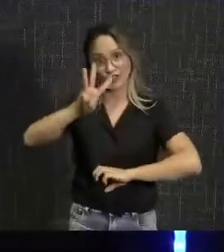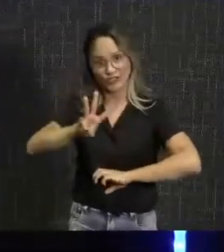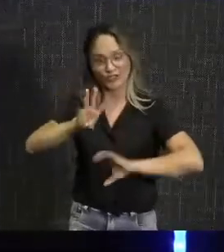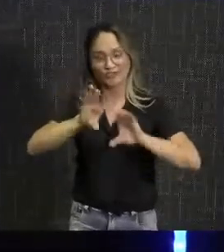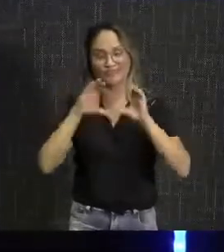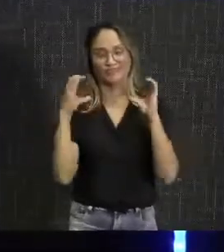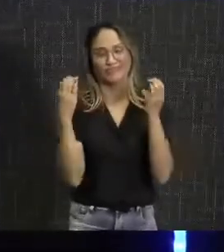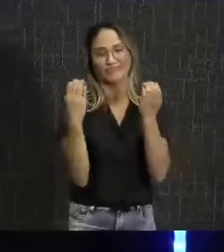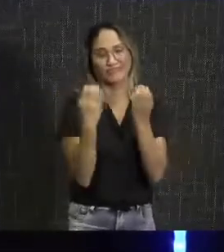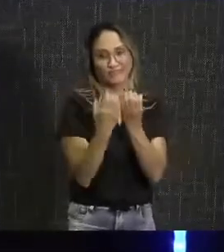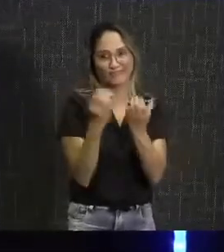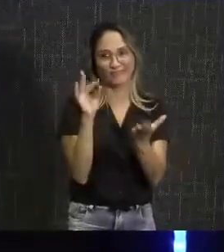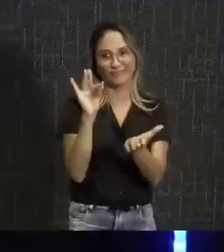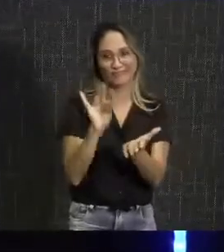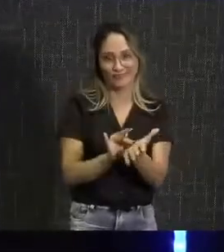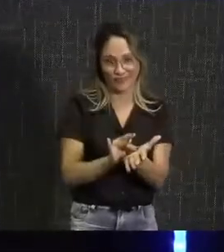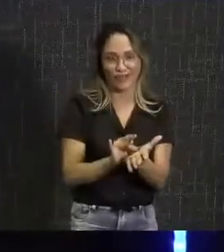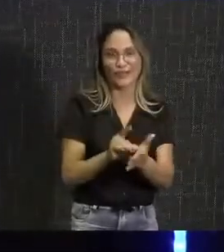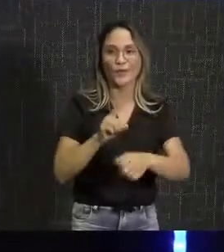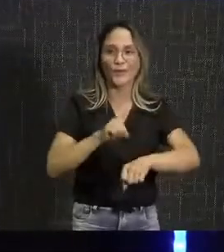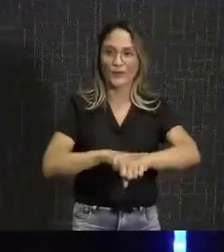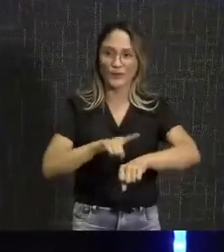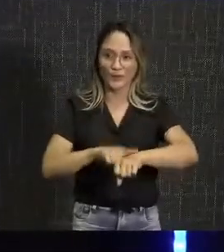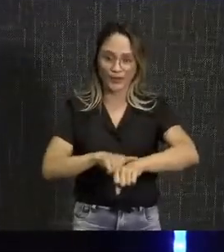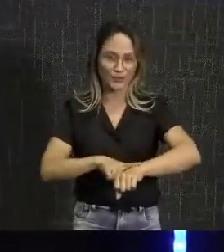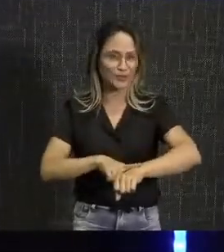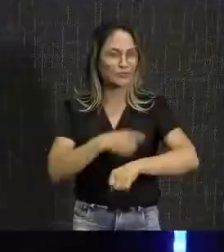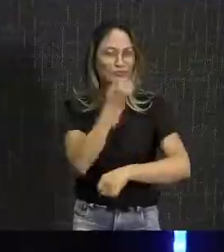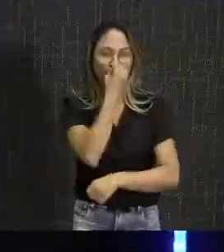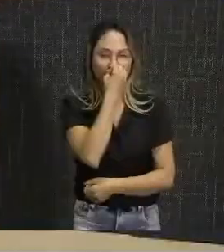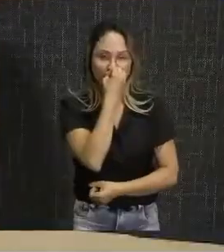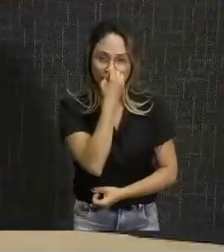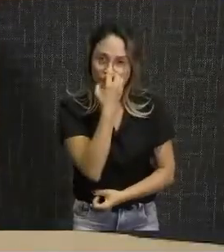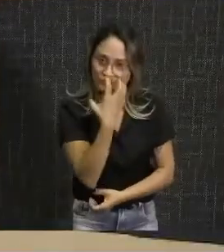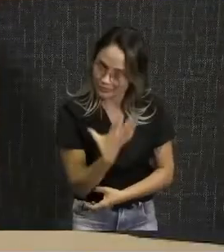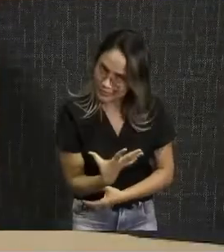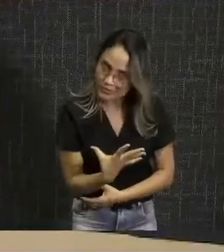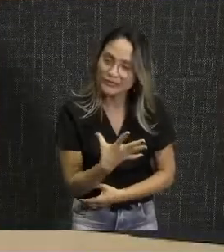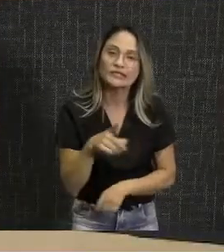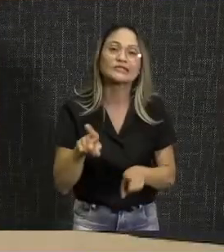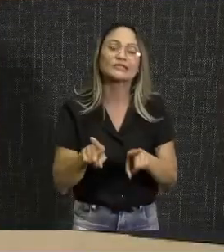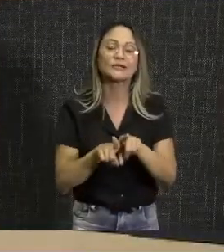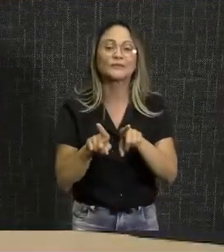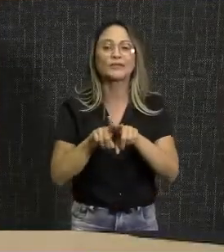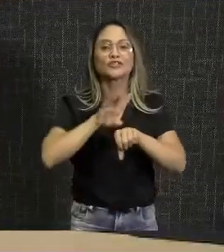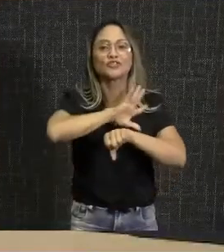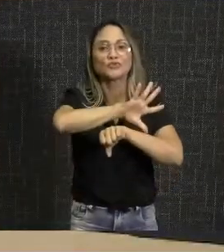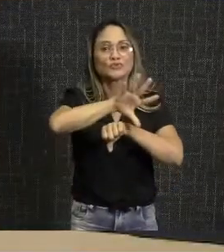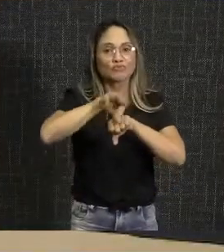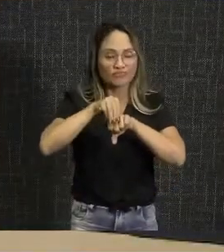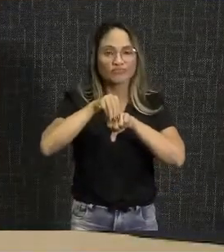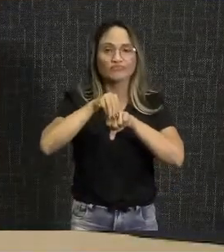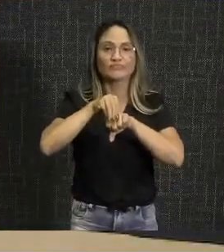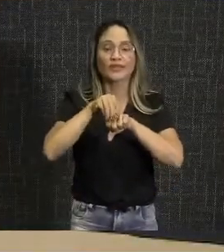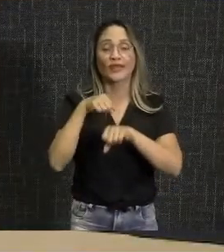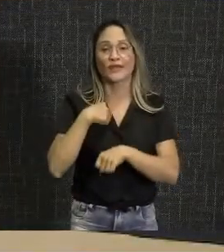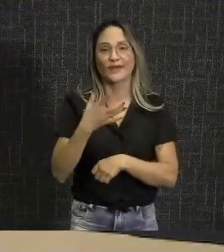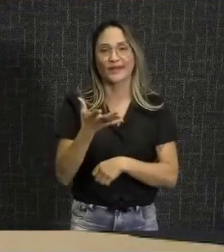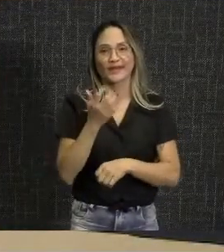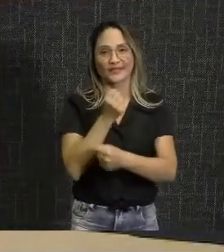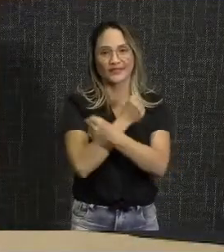Realmente um momento muito rico, tá certo? E de muito aprendizado. Eu queria, Nádia, mandar aqui um